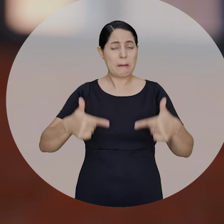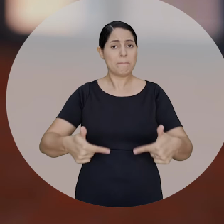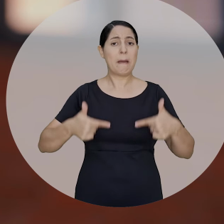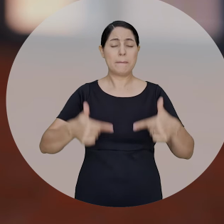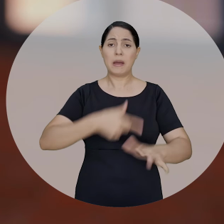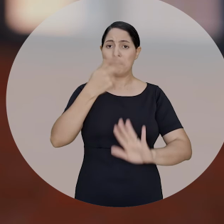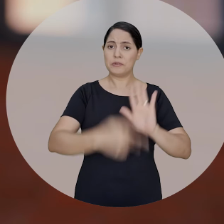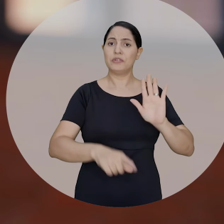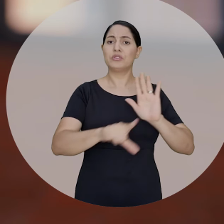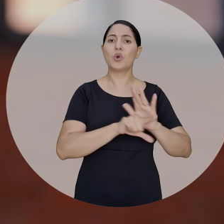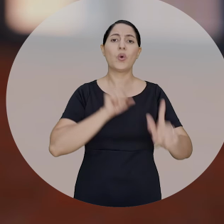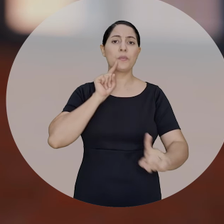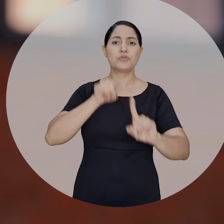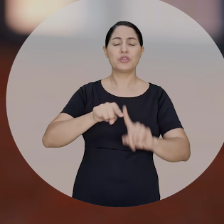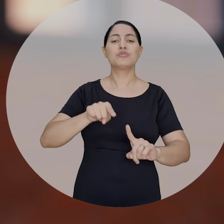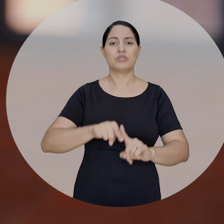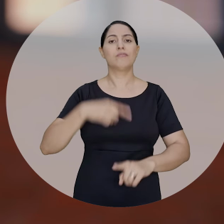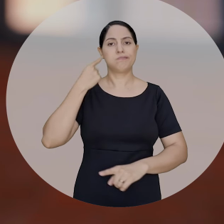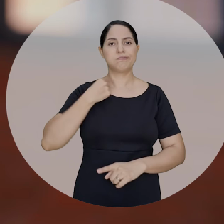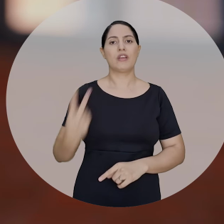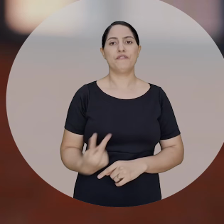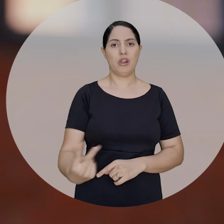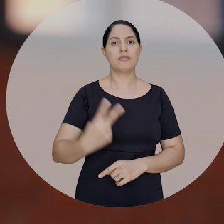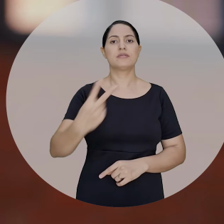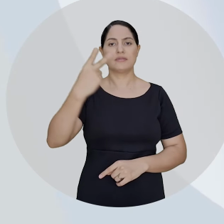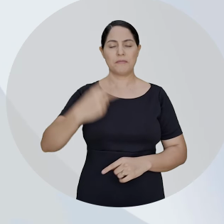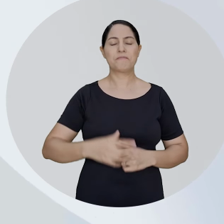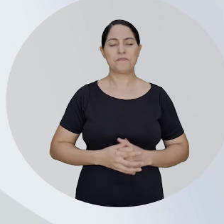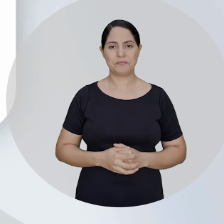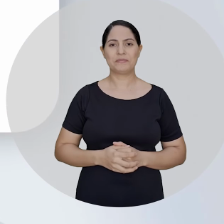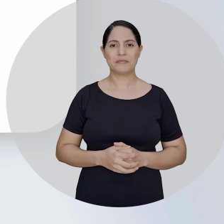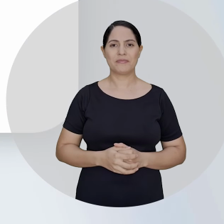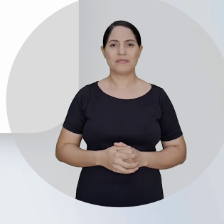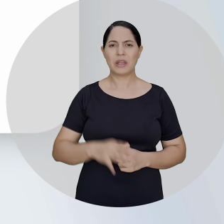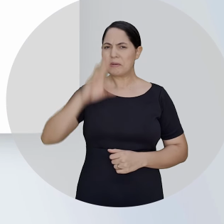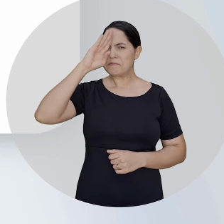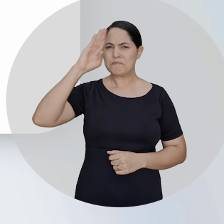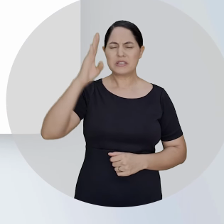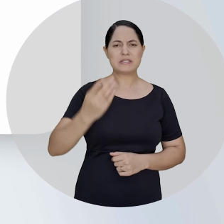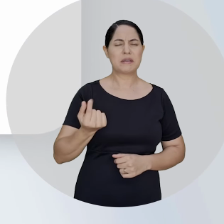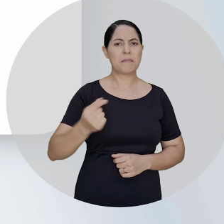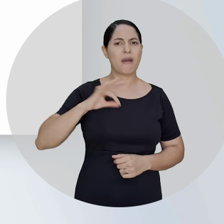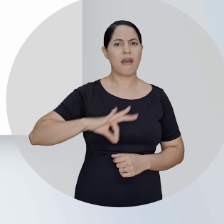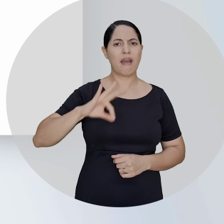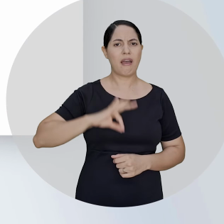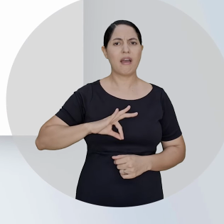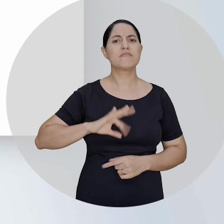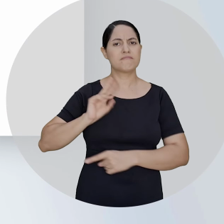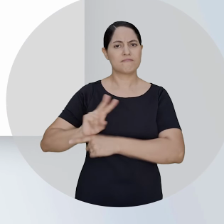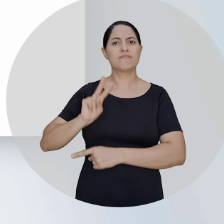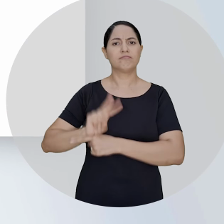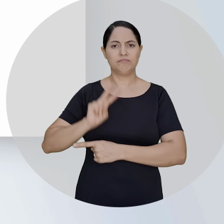OAB Nacional pela valorização da advocacia brasileira. Proteger a principal fonte de renda da advocacia,